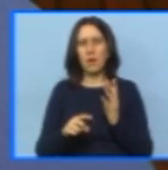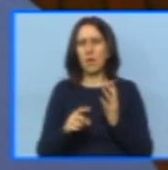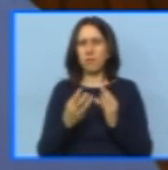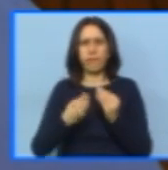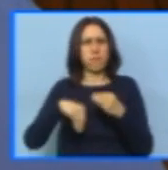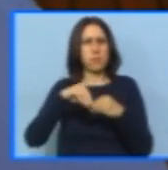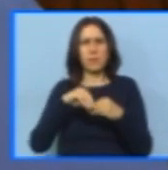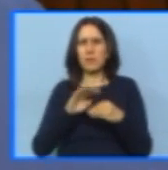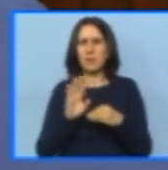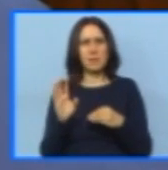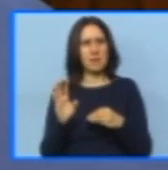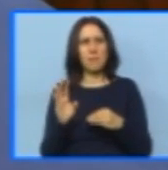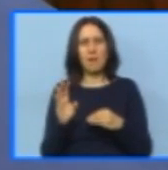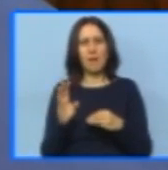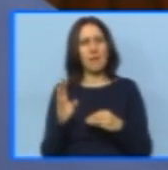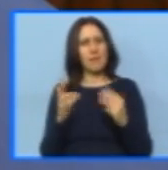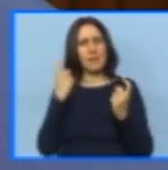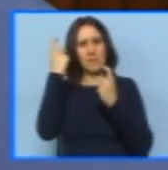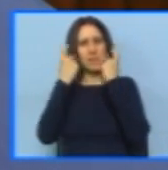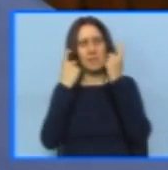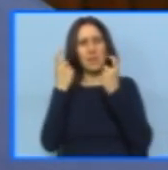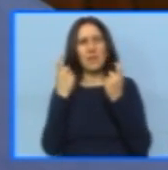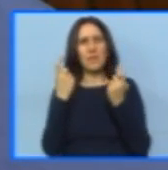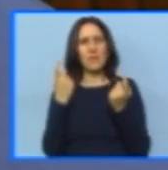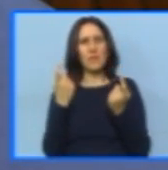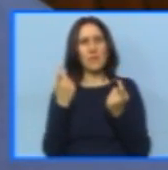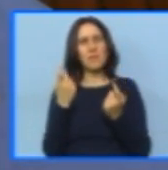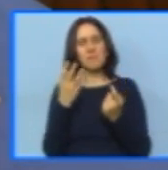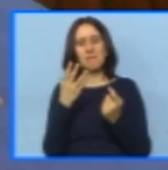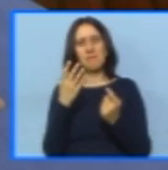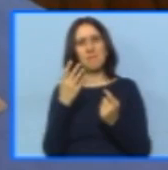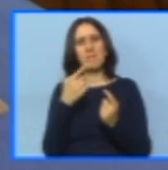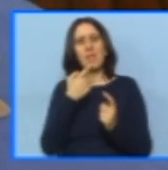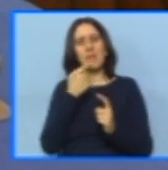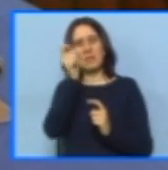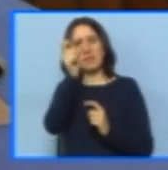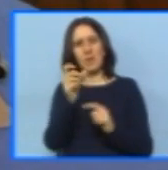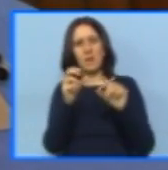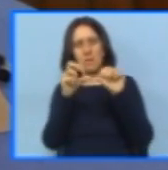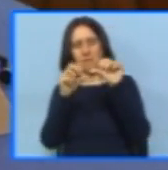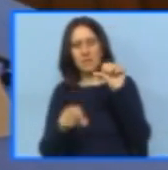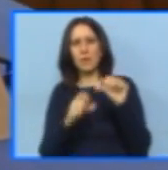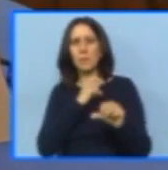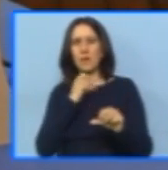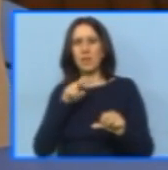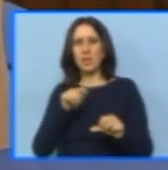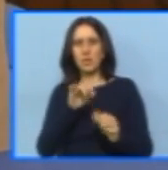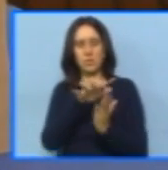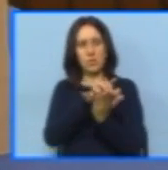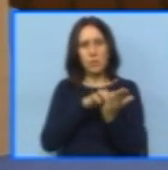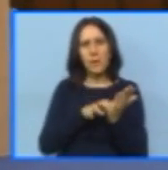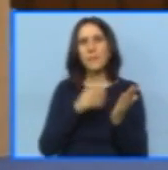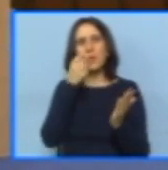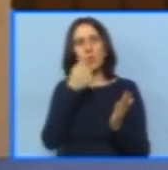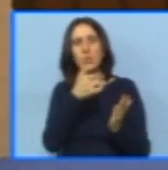completíssima a reflexão, a meditação que o Padre Nélio fez deste Evangelho, do Tomé, da Eucaristia Dominical, a